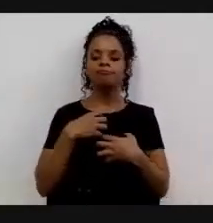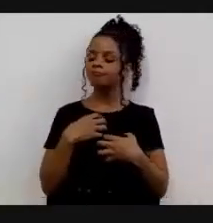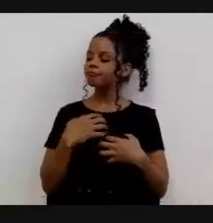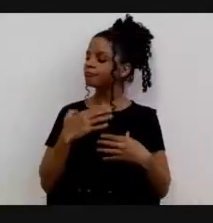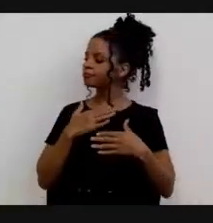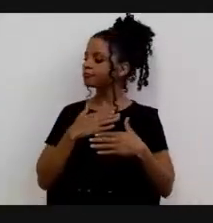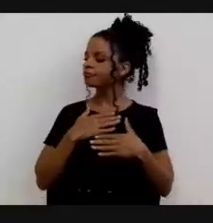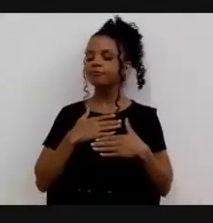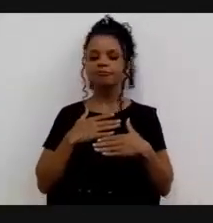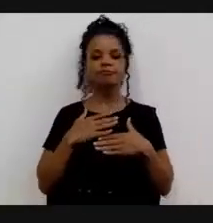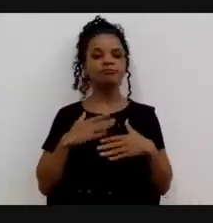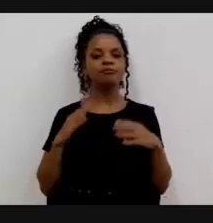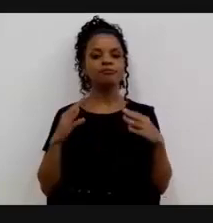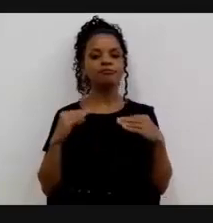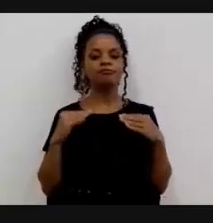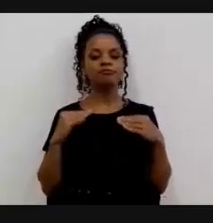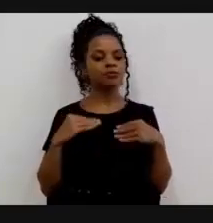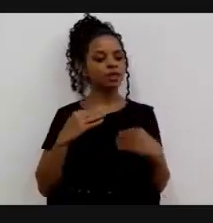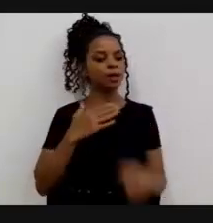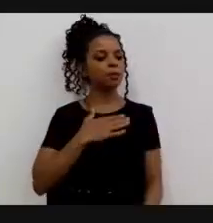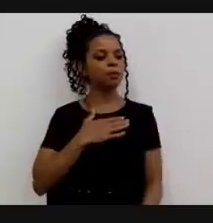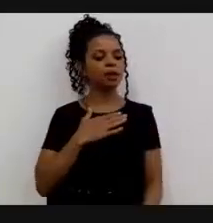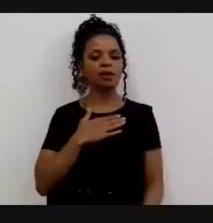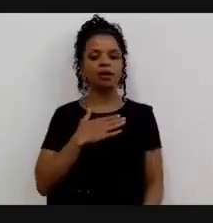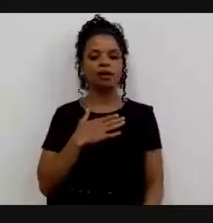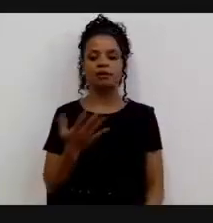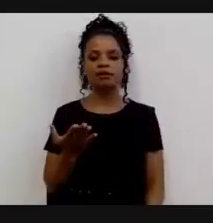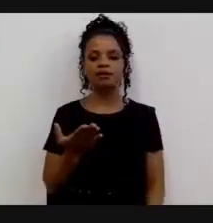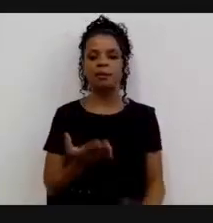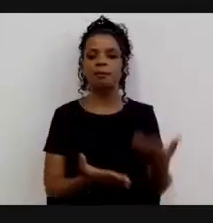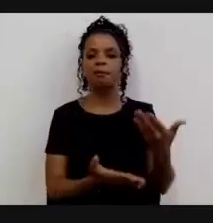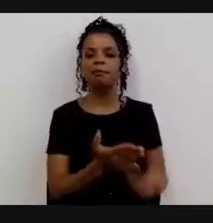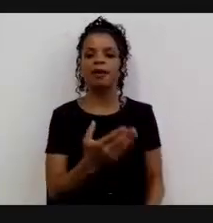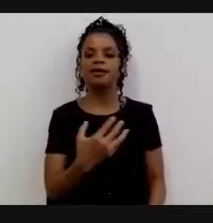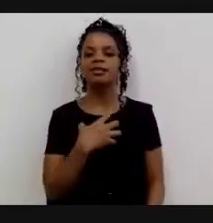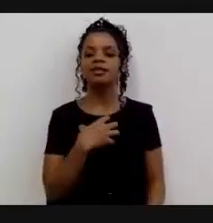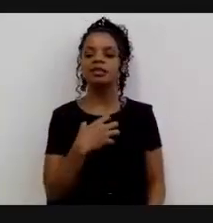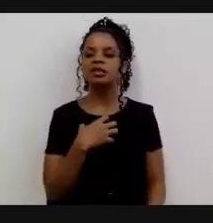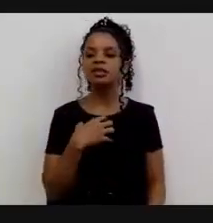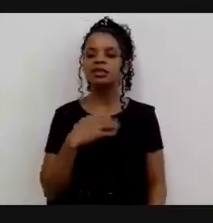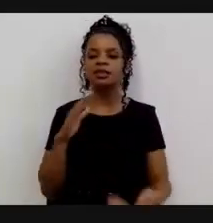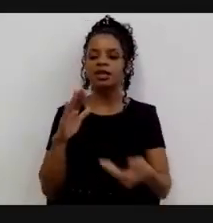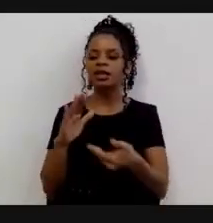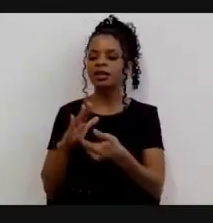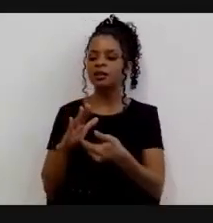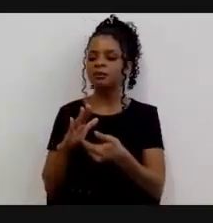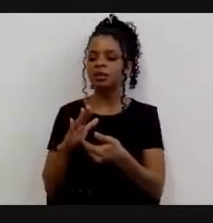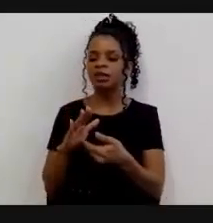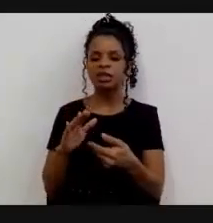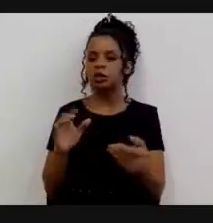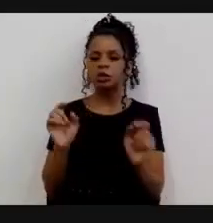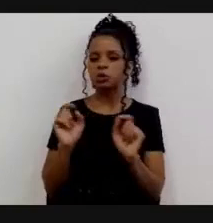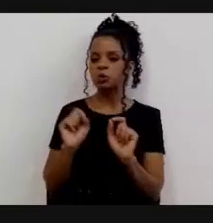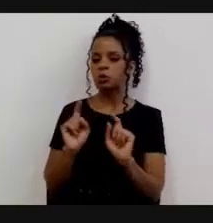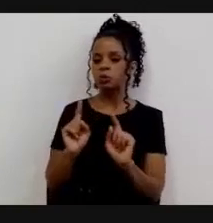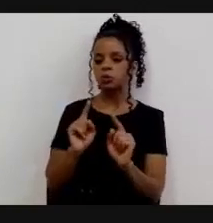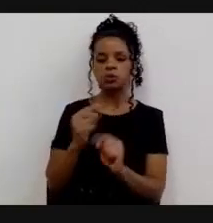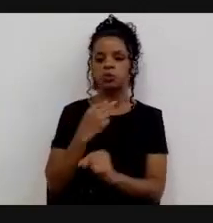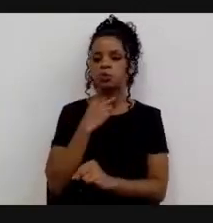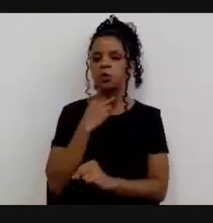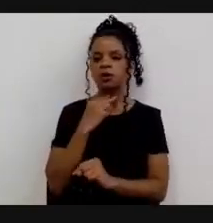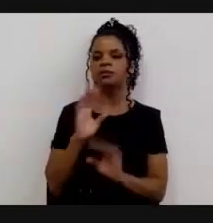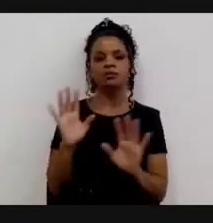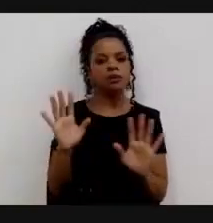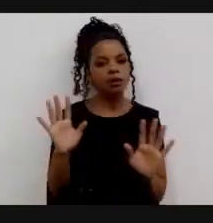aquele padrão, se ficar olhando assim e falar, nossa, é intocável. Não é intocável, não é do povo para o povo. Então,